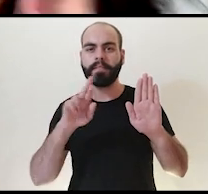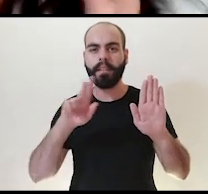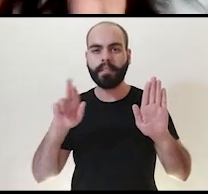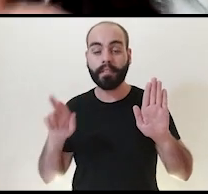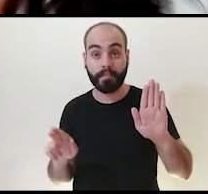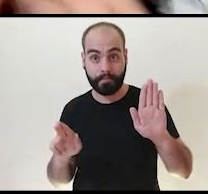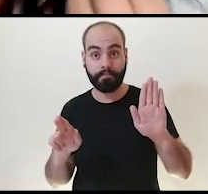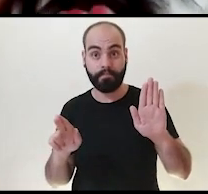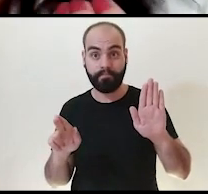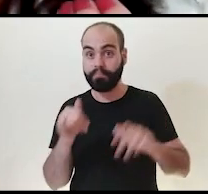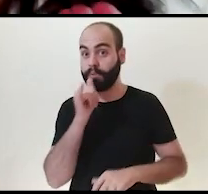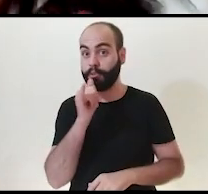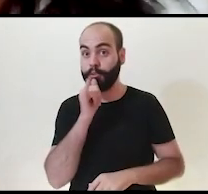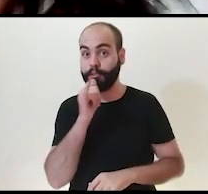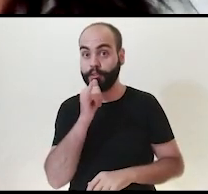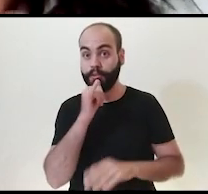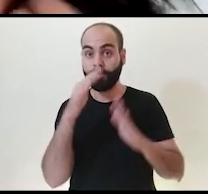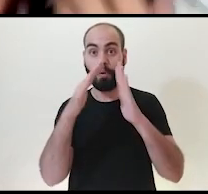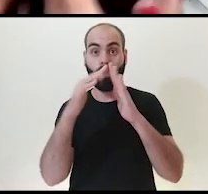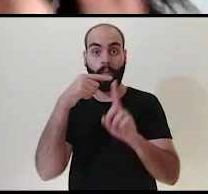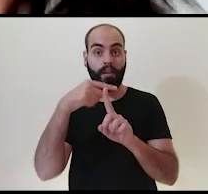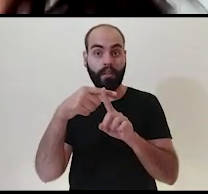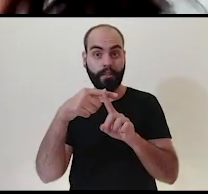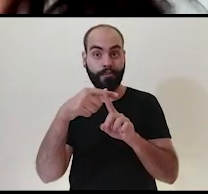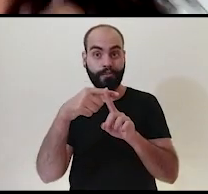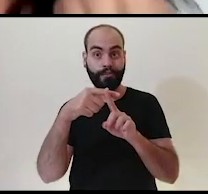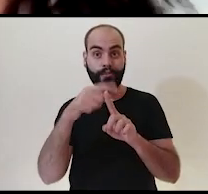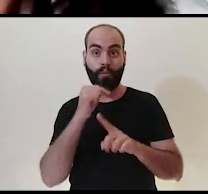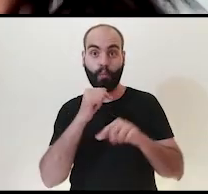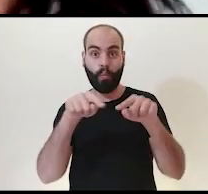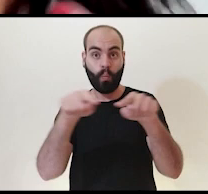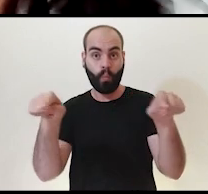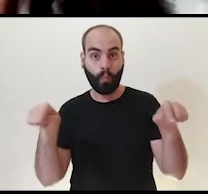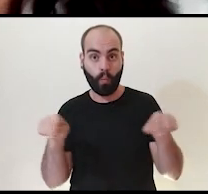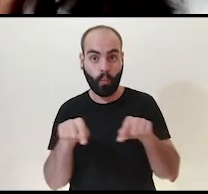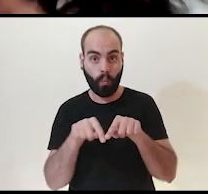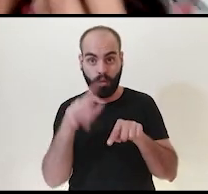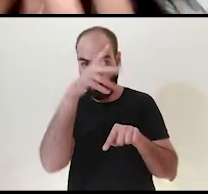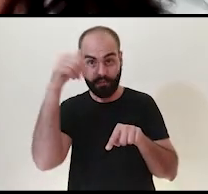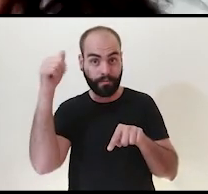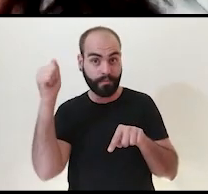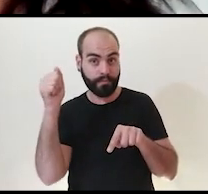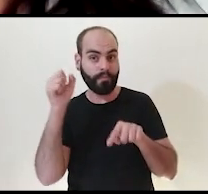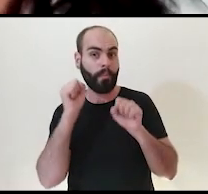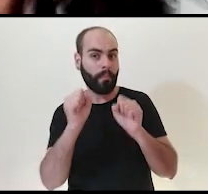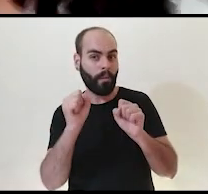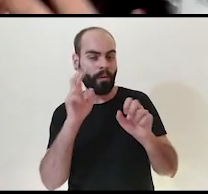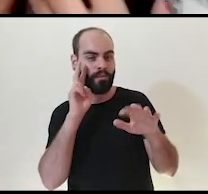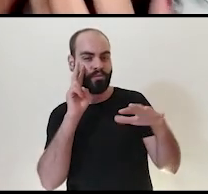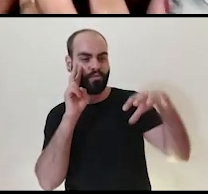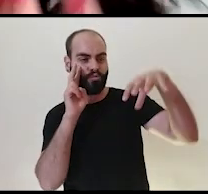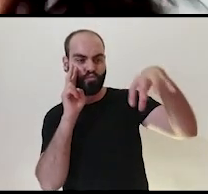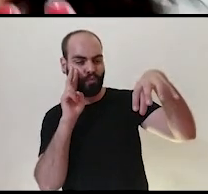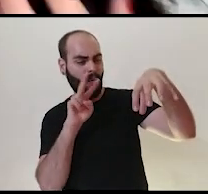pegando aqui um clássico, a Igrejinha da Pampulha. Ela pode ser vista sobre vários ângulos, sobre inúmeros olhares, e a